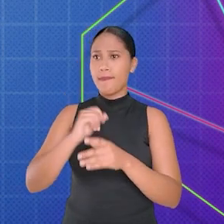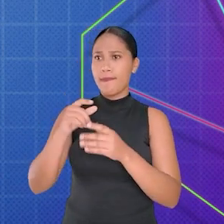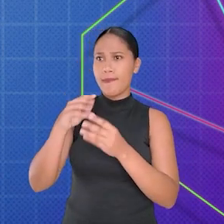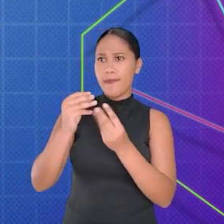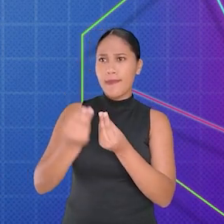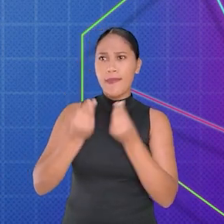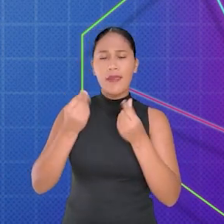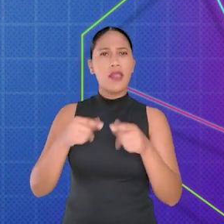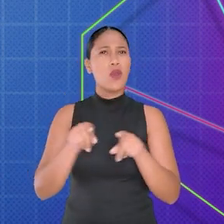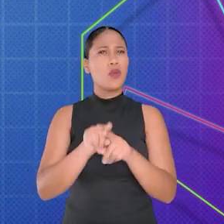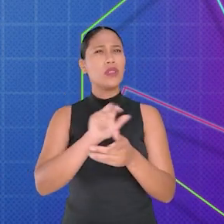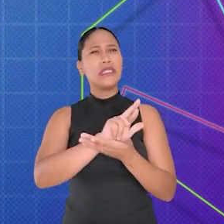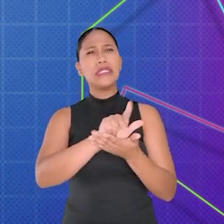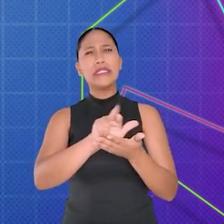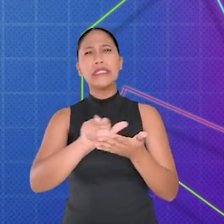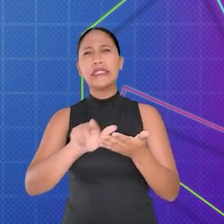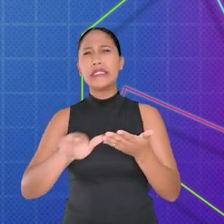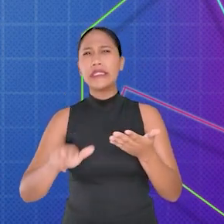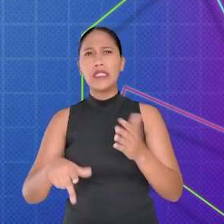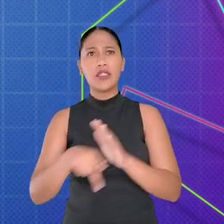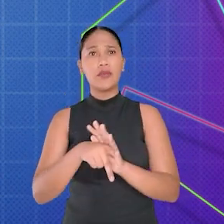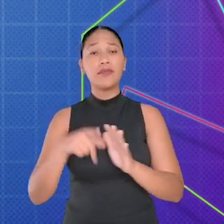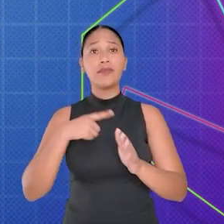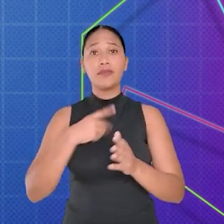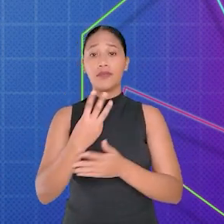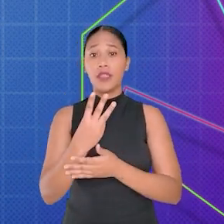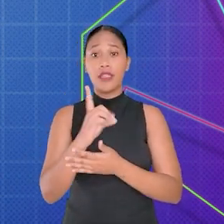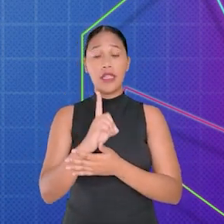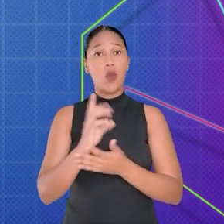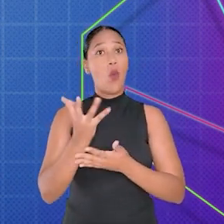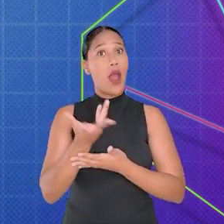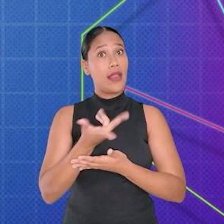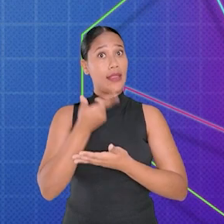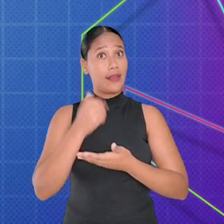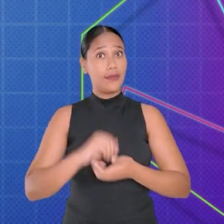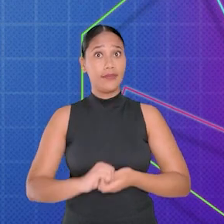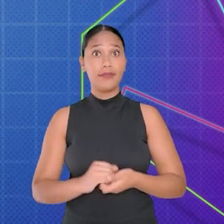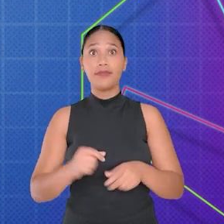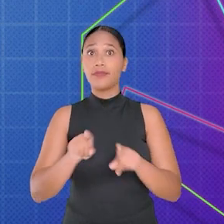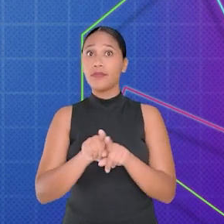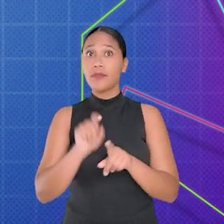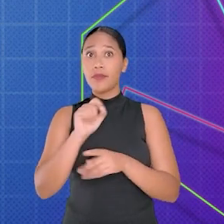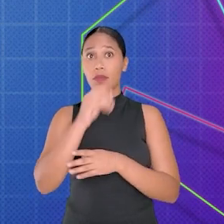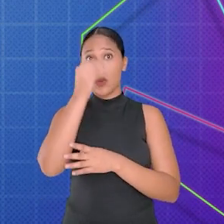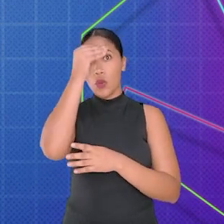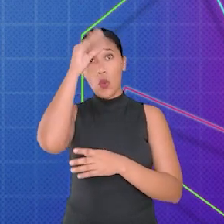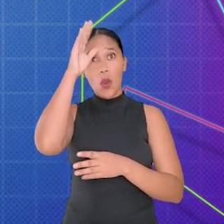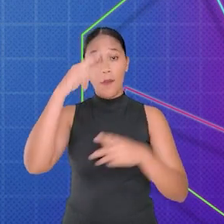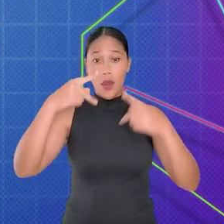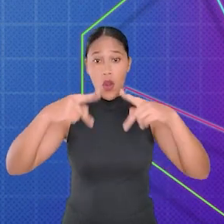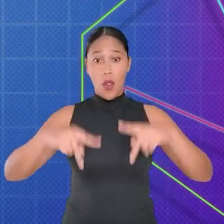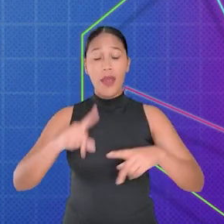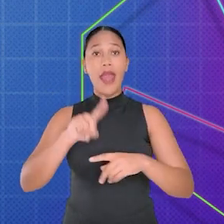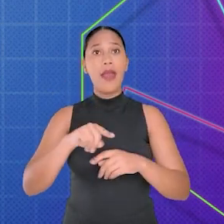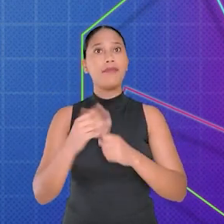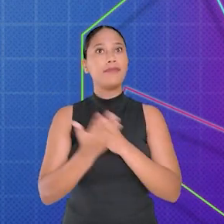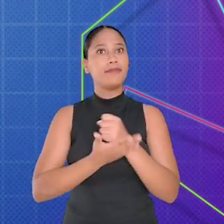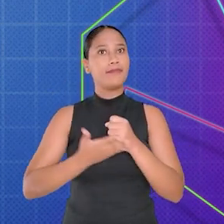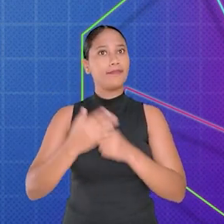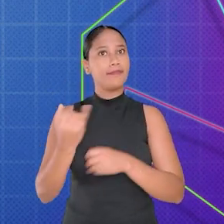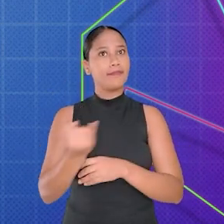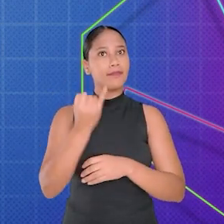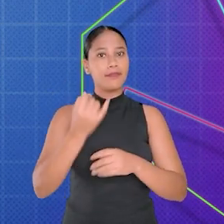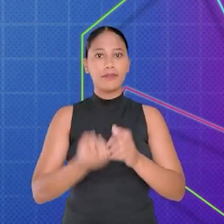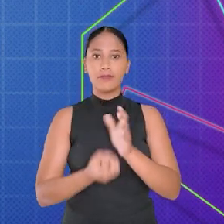de malha, shaders e renderização para criar objetos 3D com alta qualidade. Além disso, o conhecimento em programação é essencial